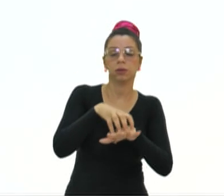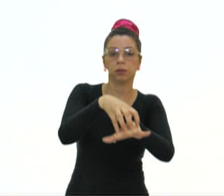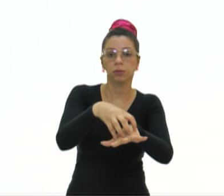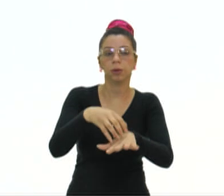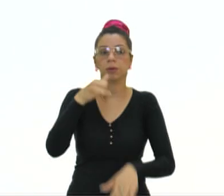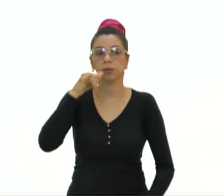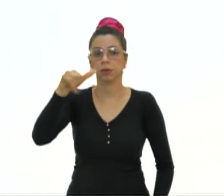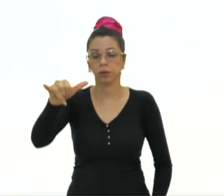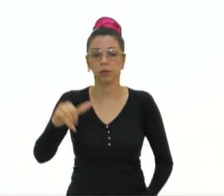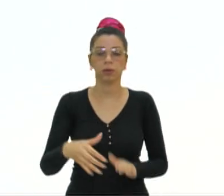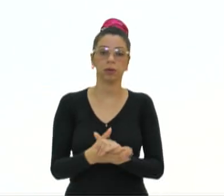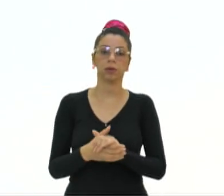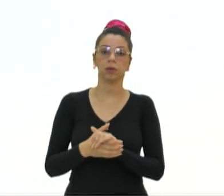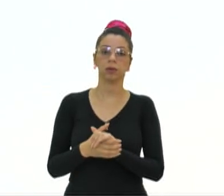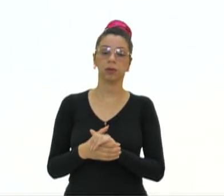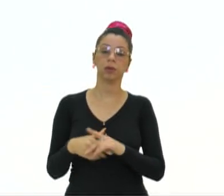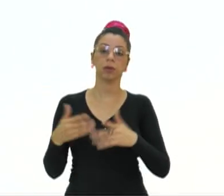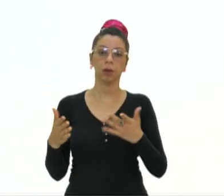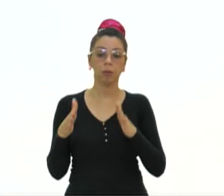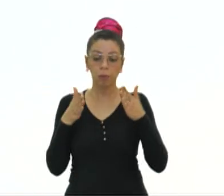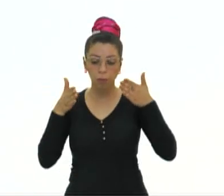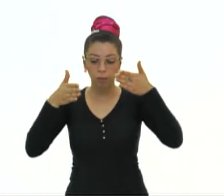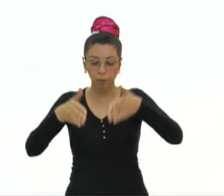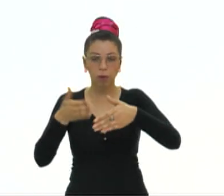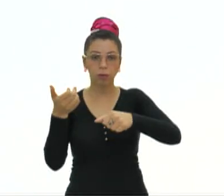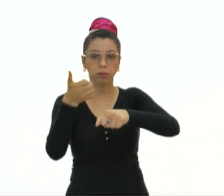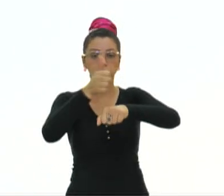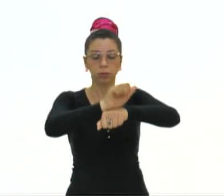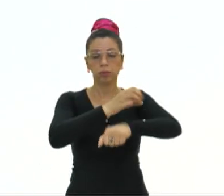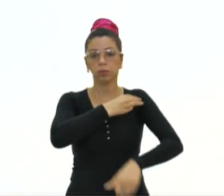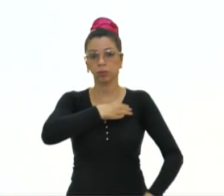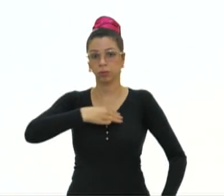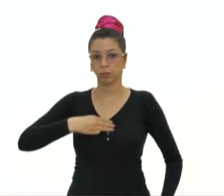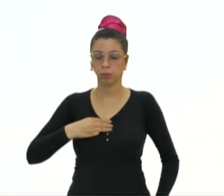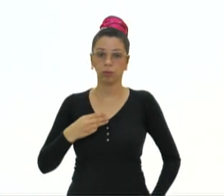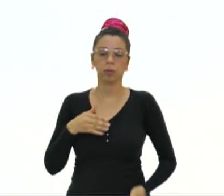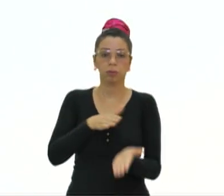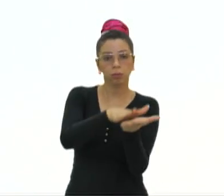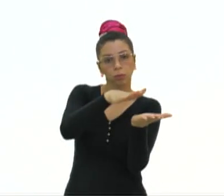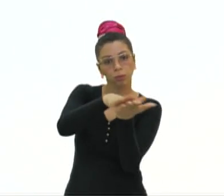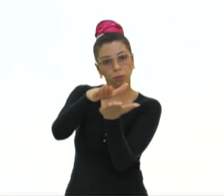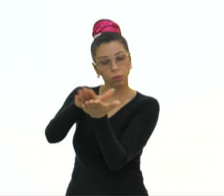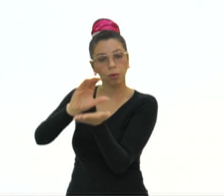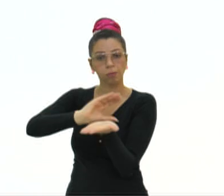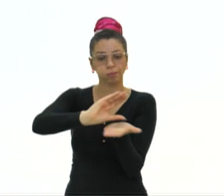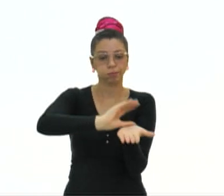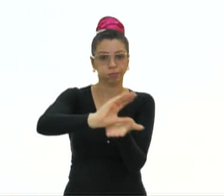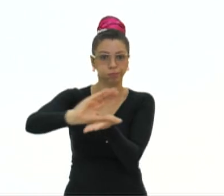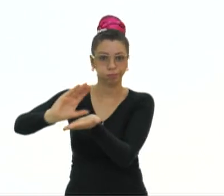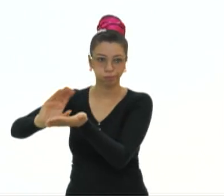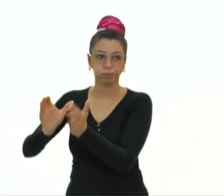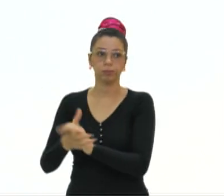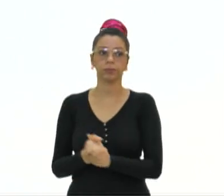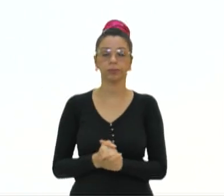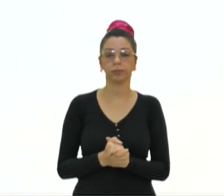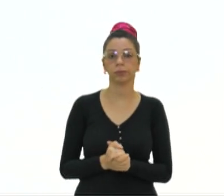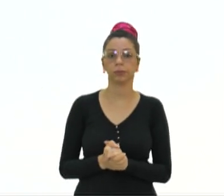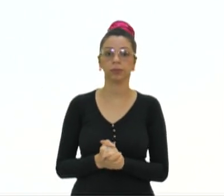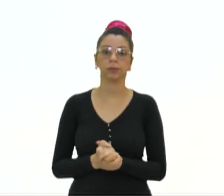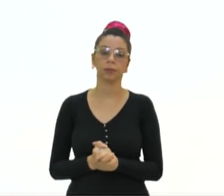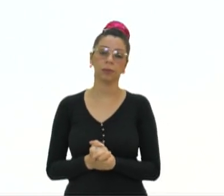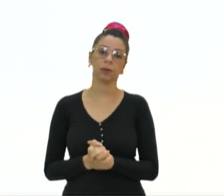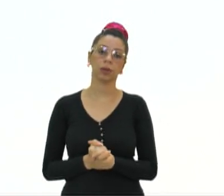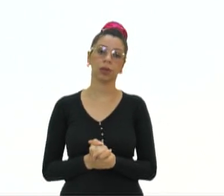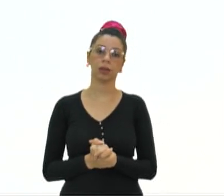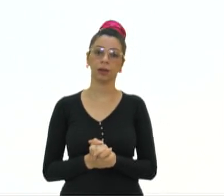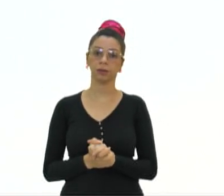o foco dos gastos do governo do Dutra. A gente chama isso de intervencionismo estatal, né, ou nacionalismo populista, por